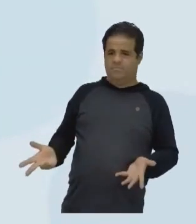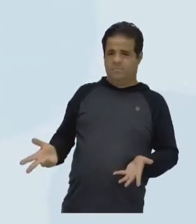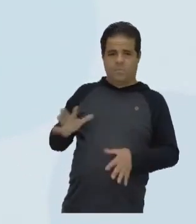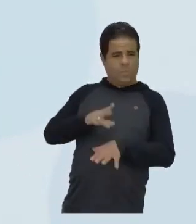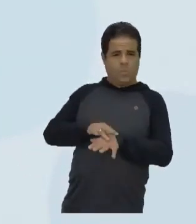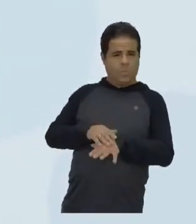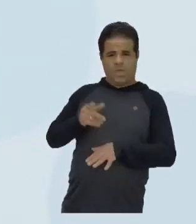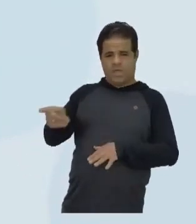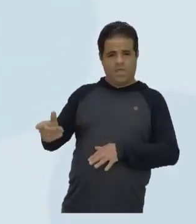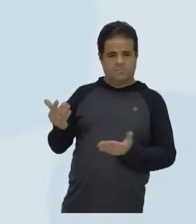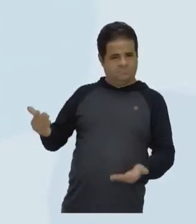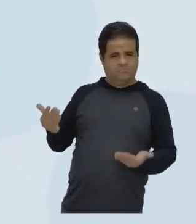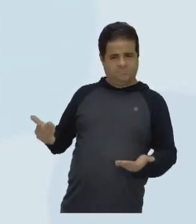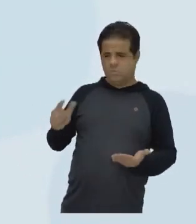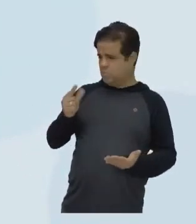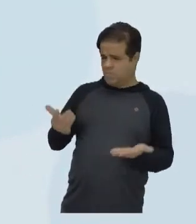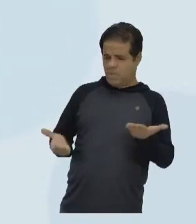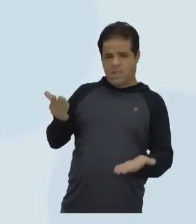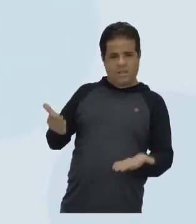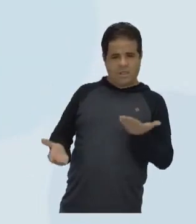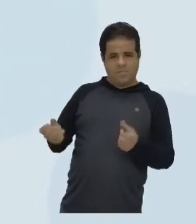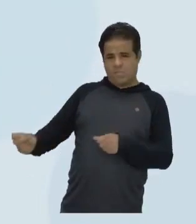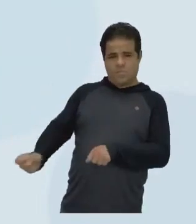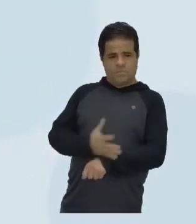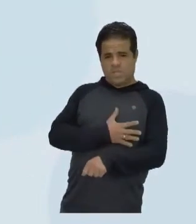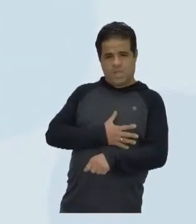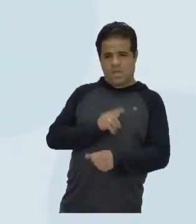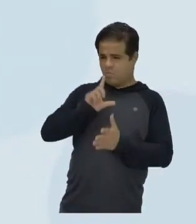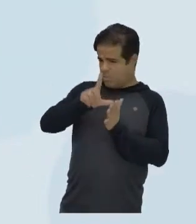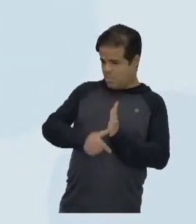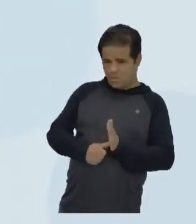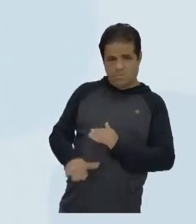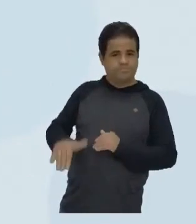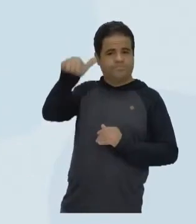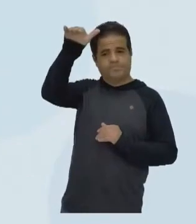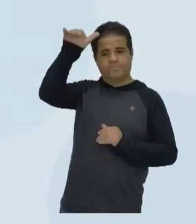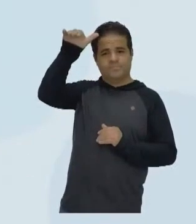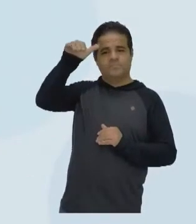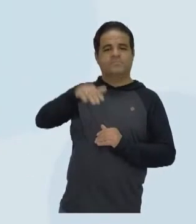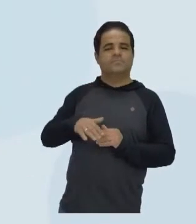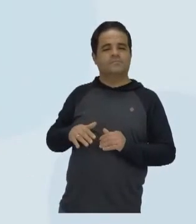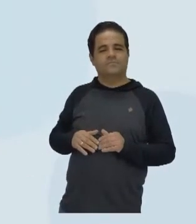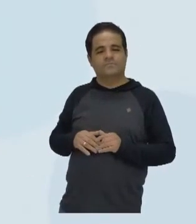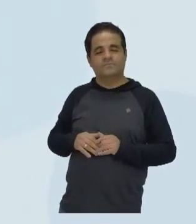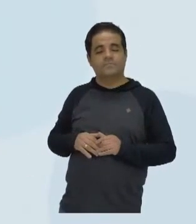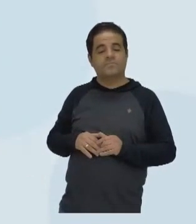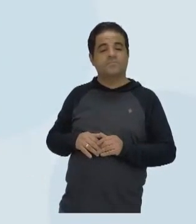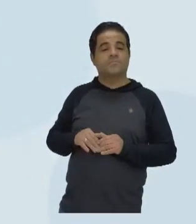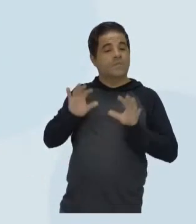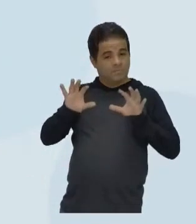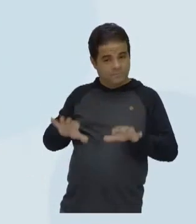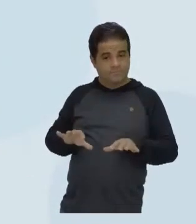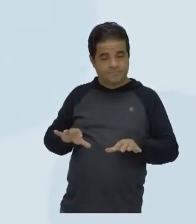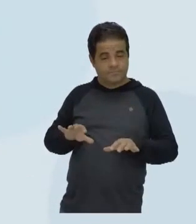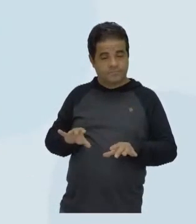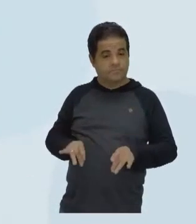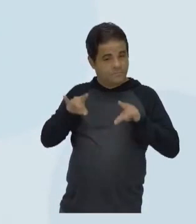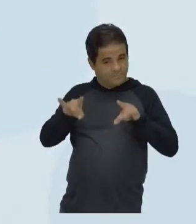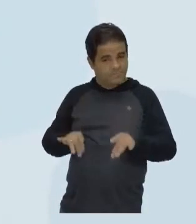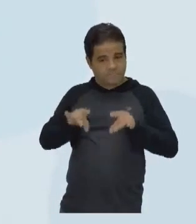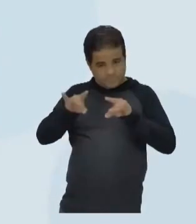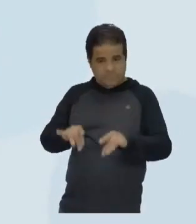anomalia, suspeito de algum desequilíbrio emocional que retardou seu crescimento. O efeito